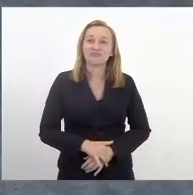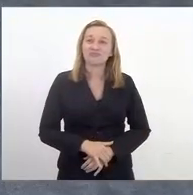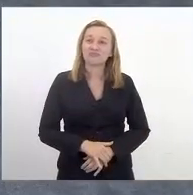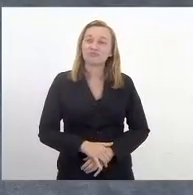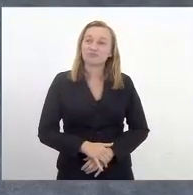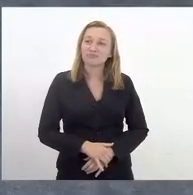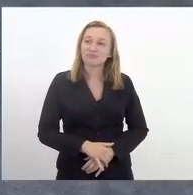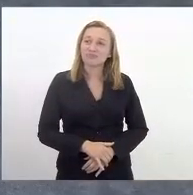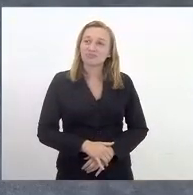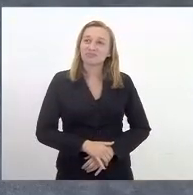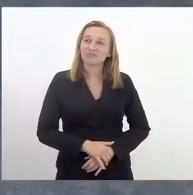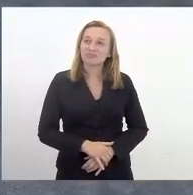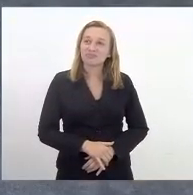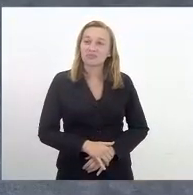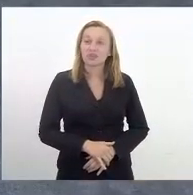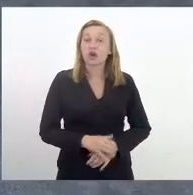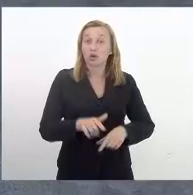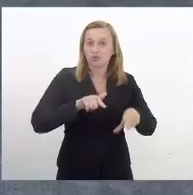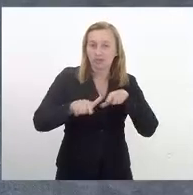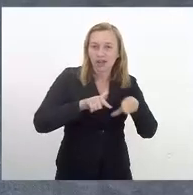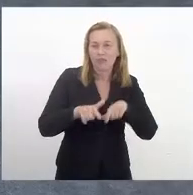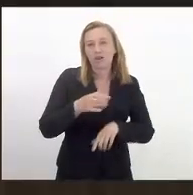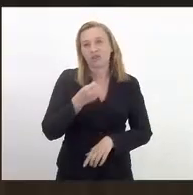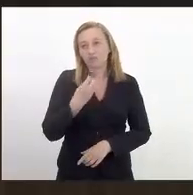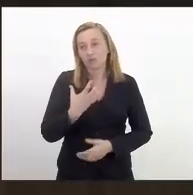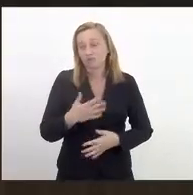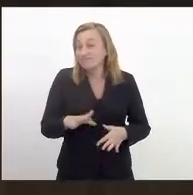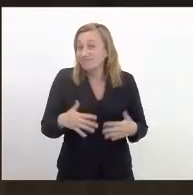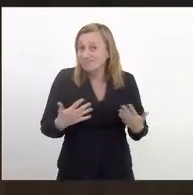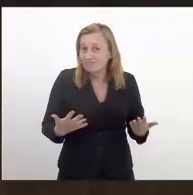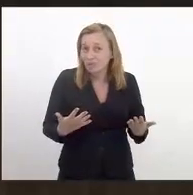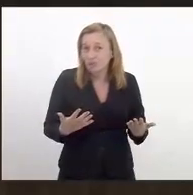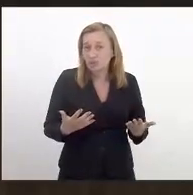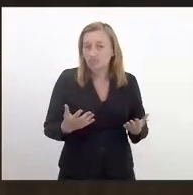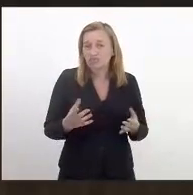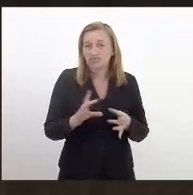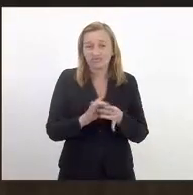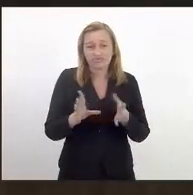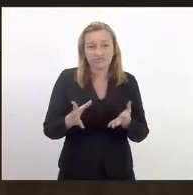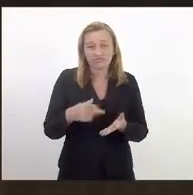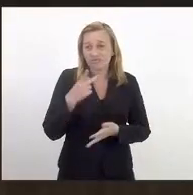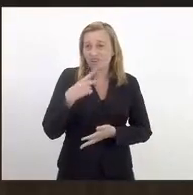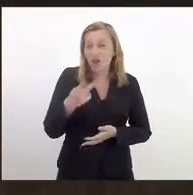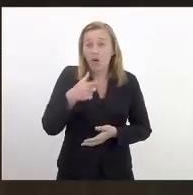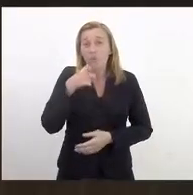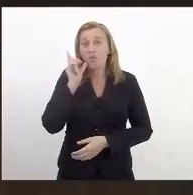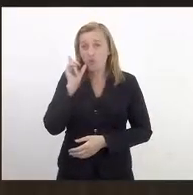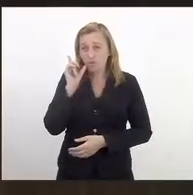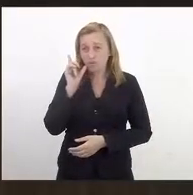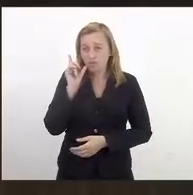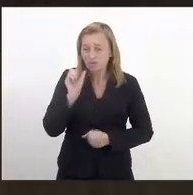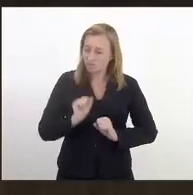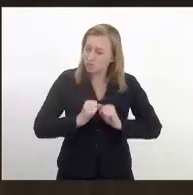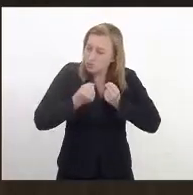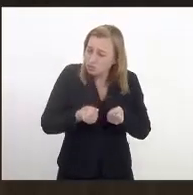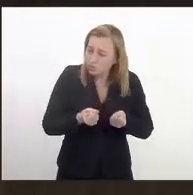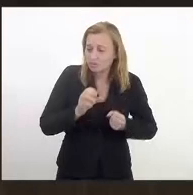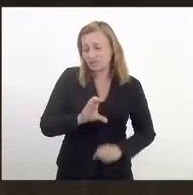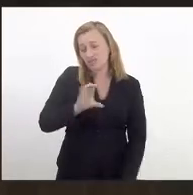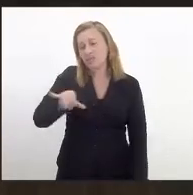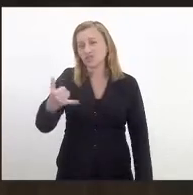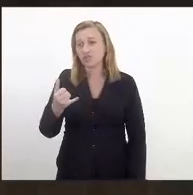sábado tá bom trabalho então eu não posso deixar de fazer o registro que ontem o nosso esforço na